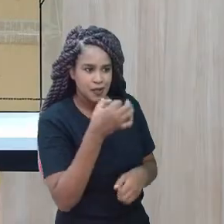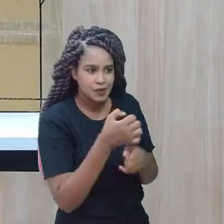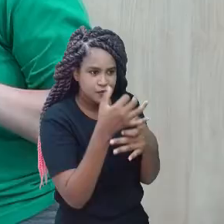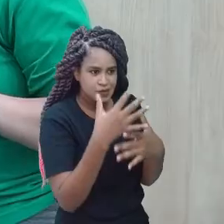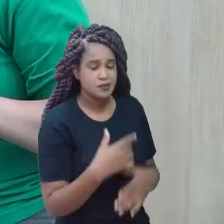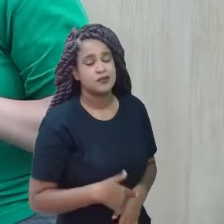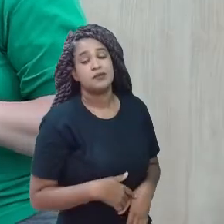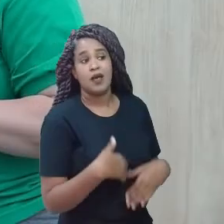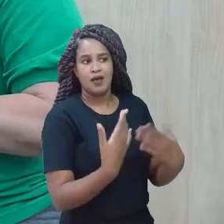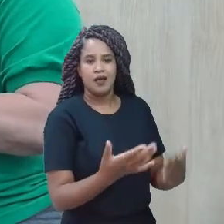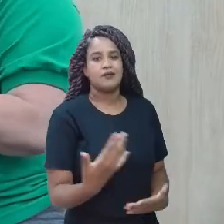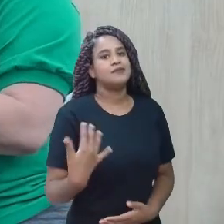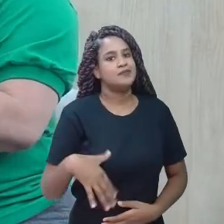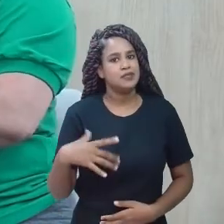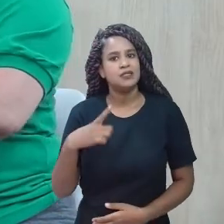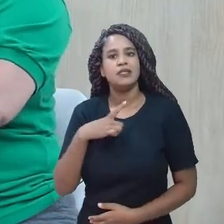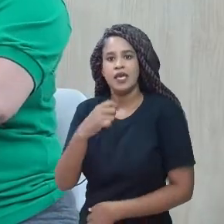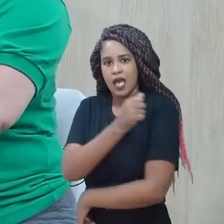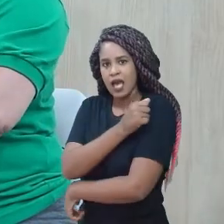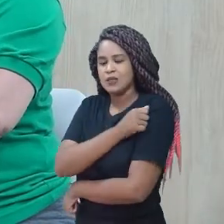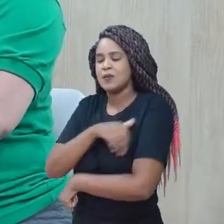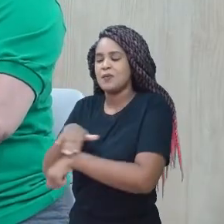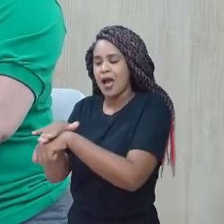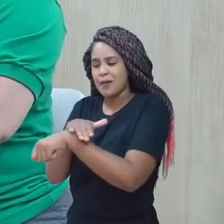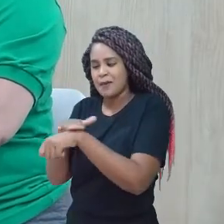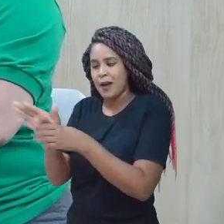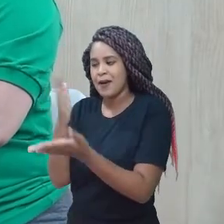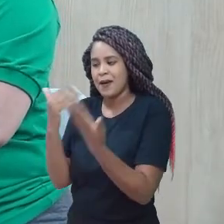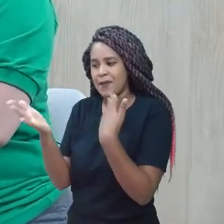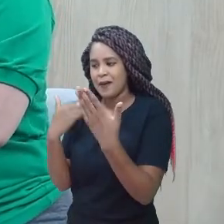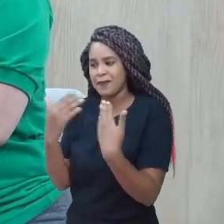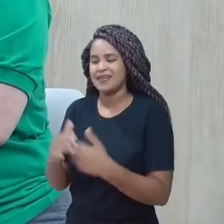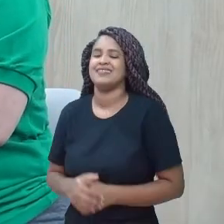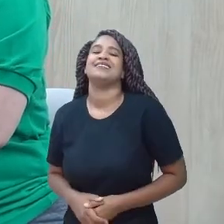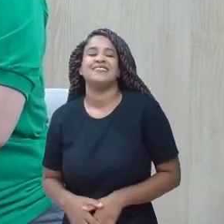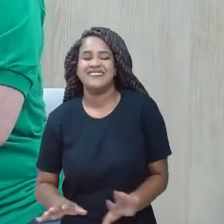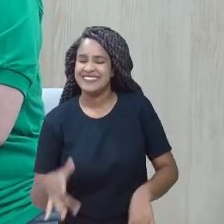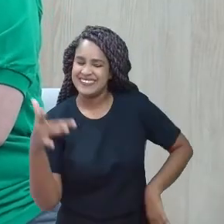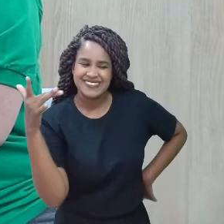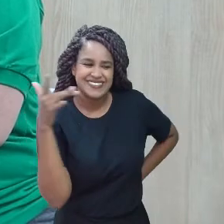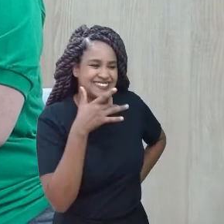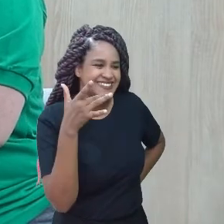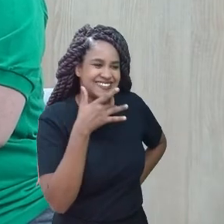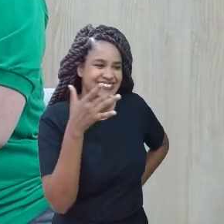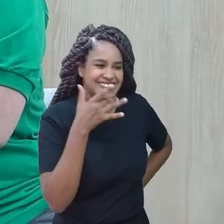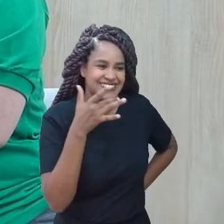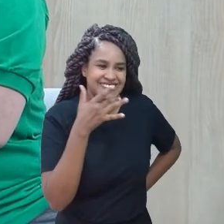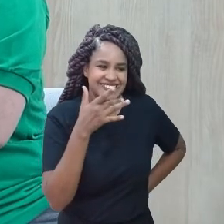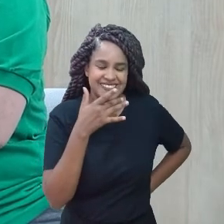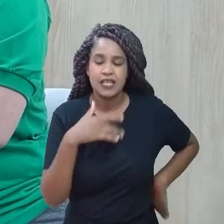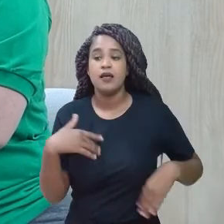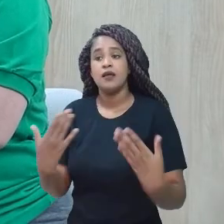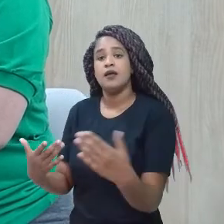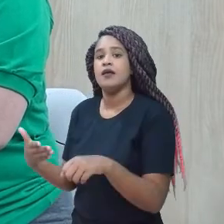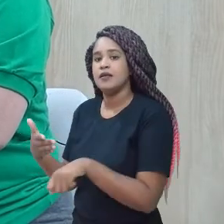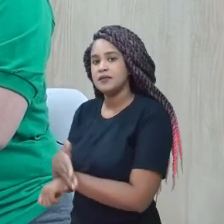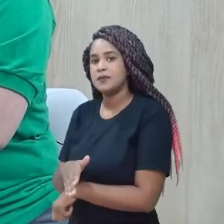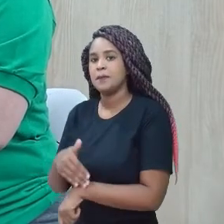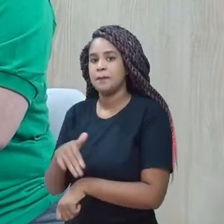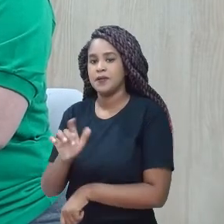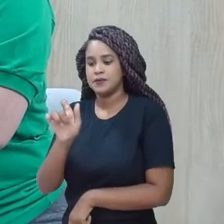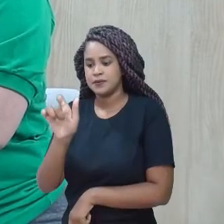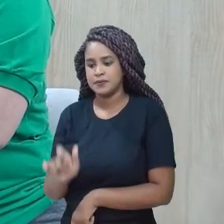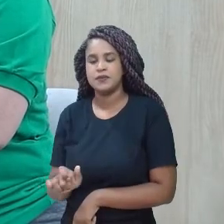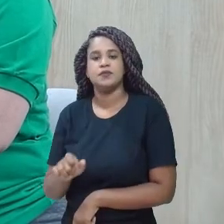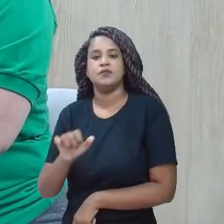Estão conversando aqui, né? Porque conversam na hora da aula. Que delícia! Entrou mais um menino, João.